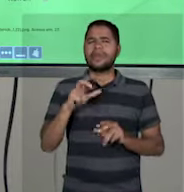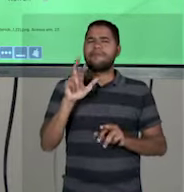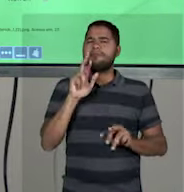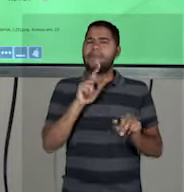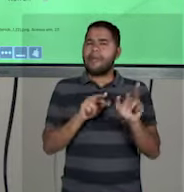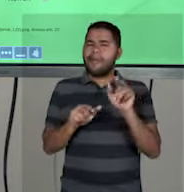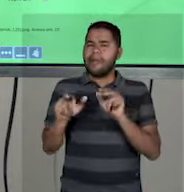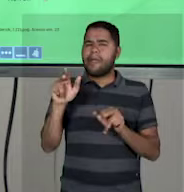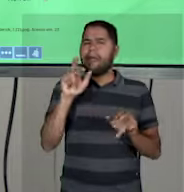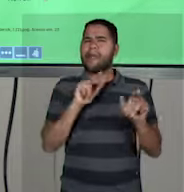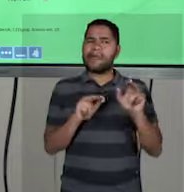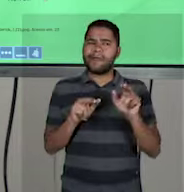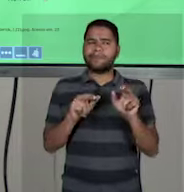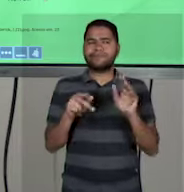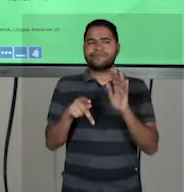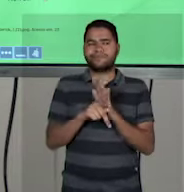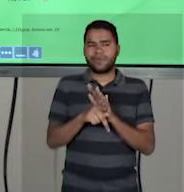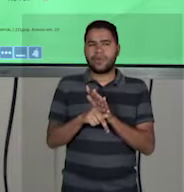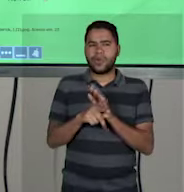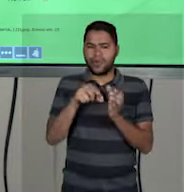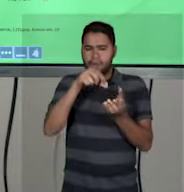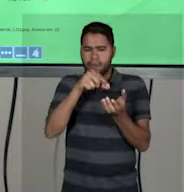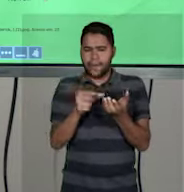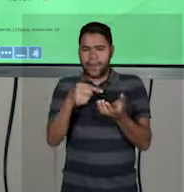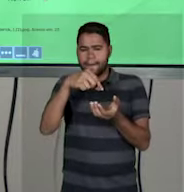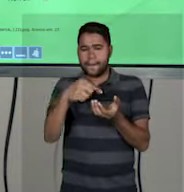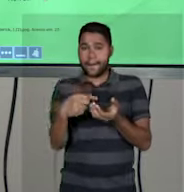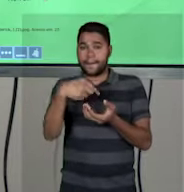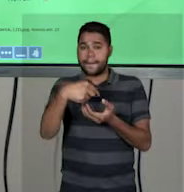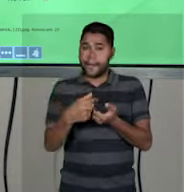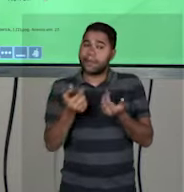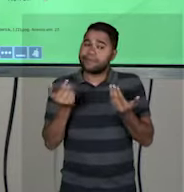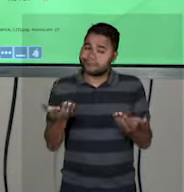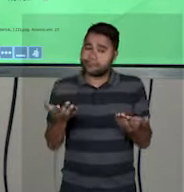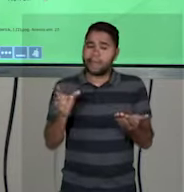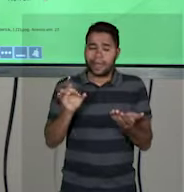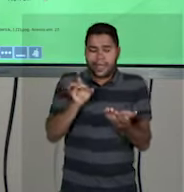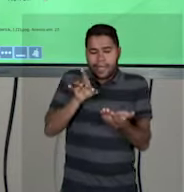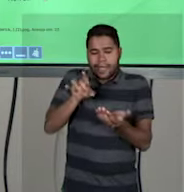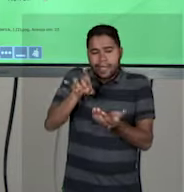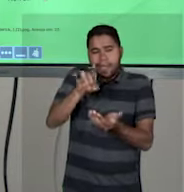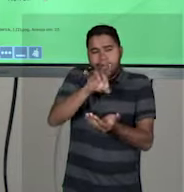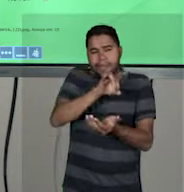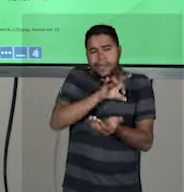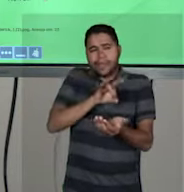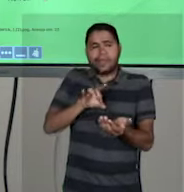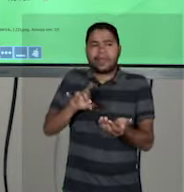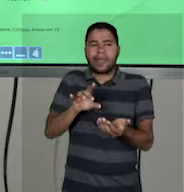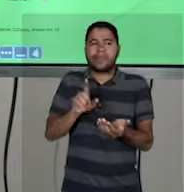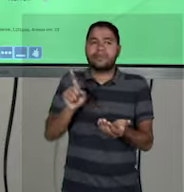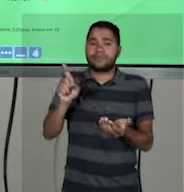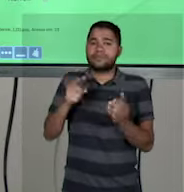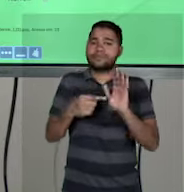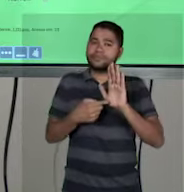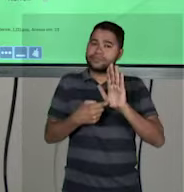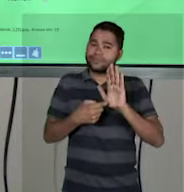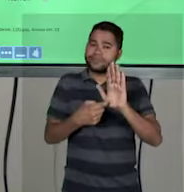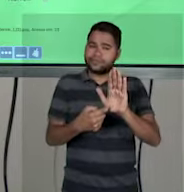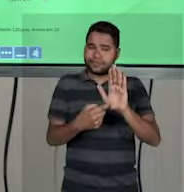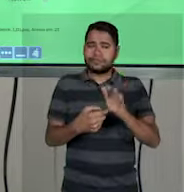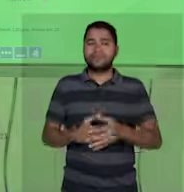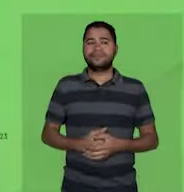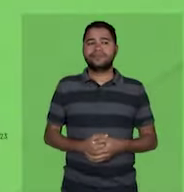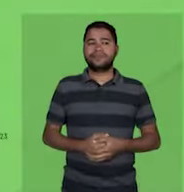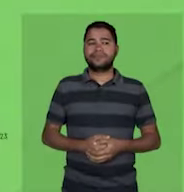vários favinhos, aqueles gominhos pequenininhos? Então, cada gominho daquele tá aqui representado,